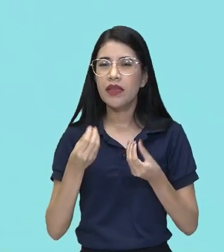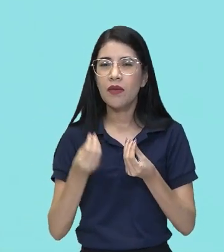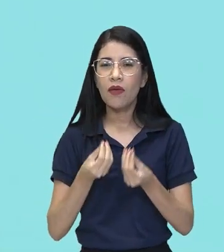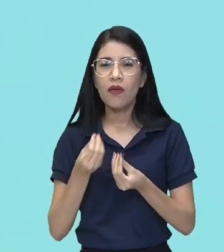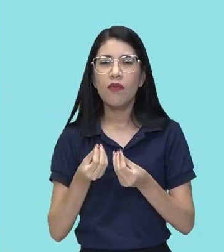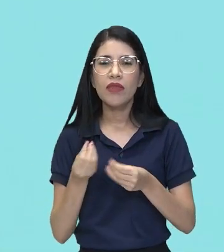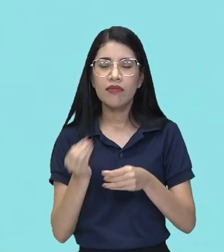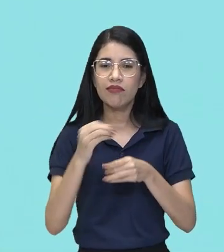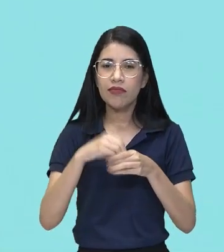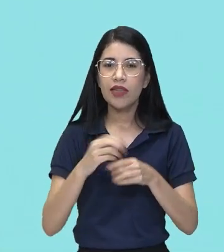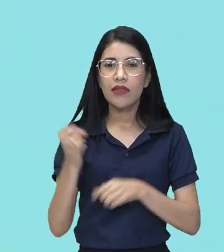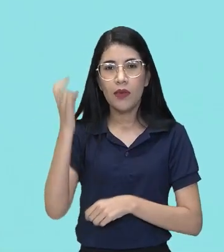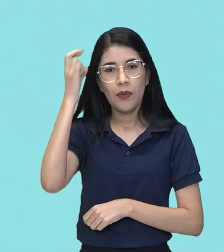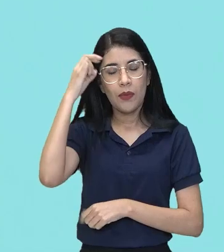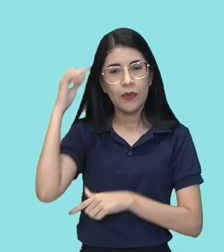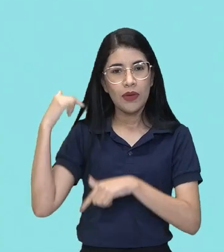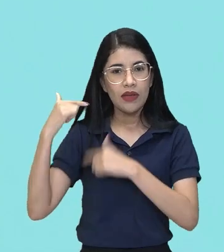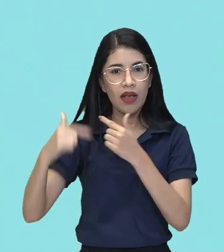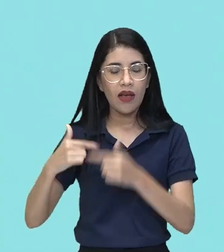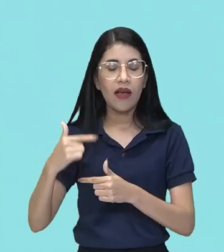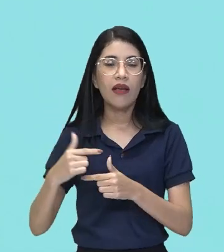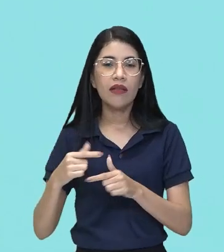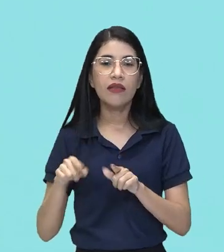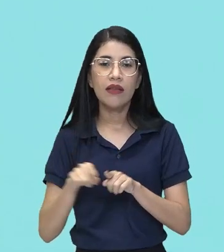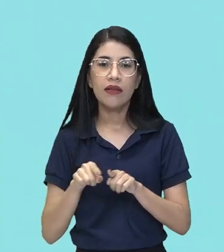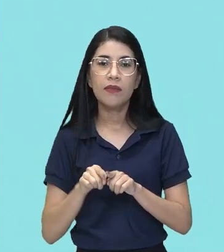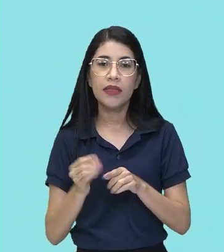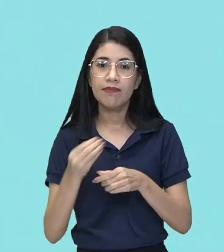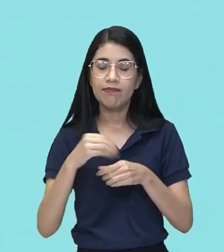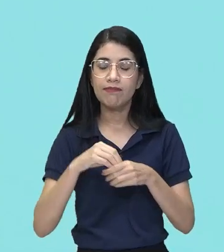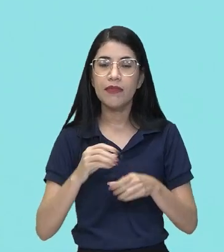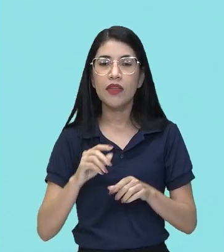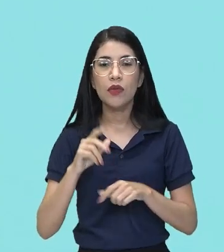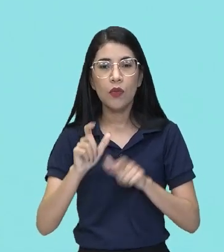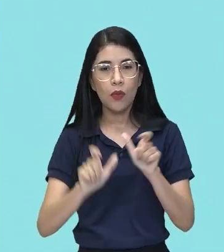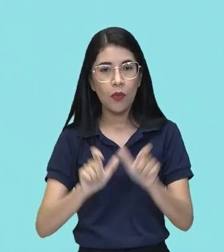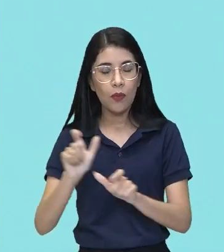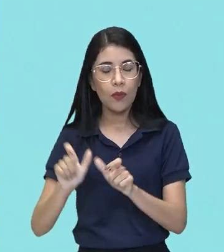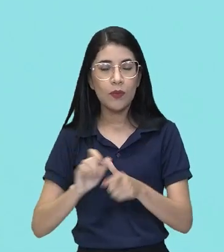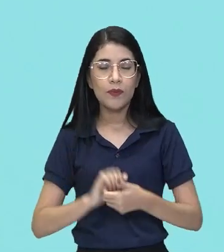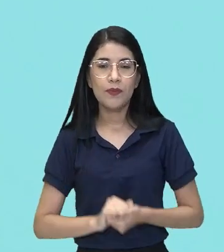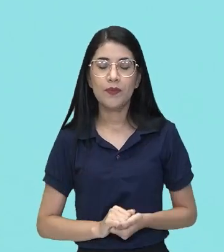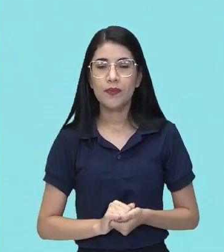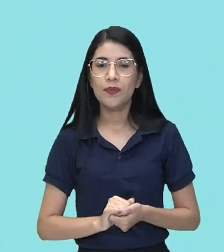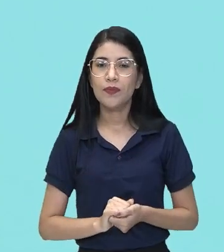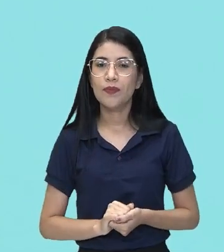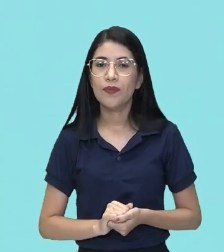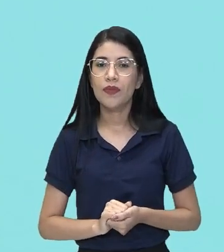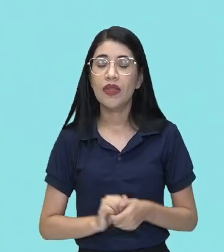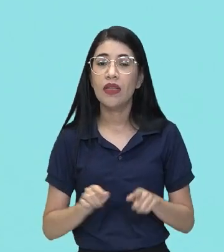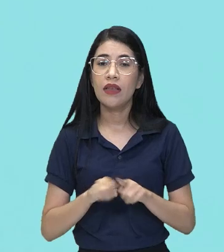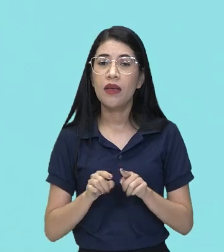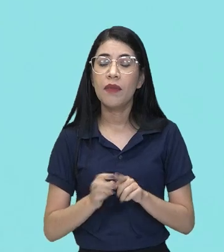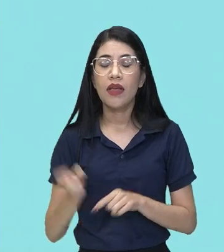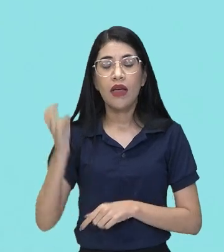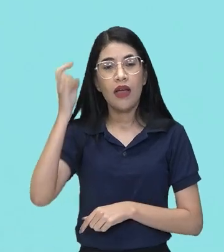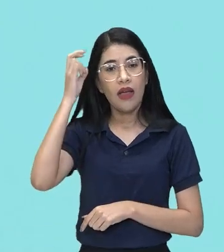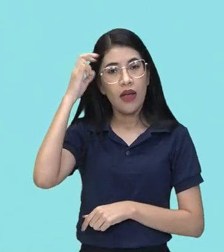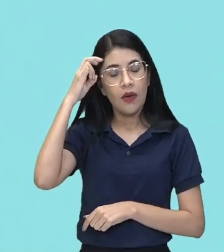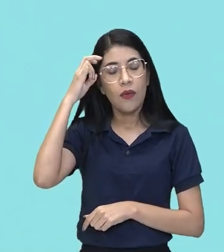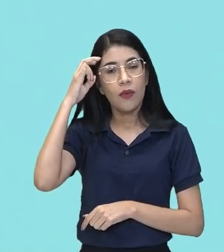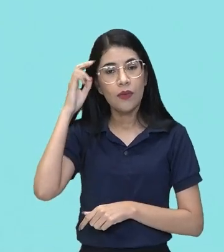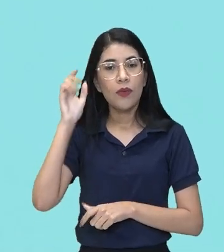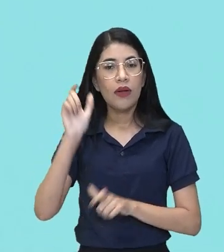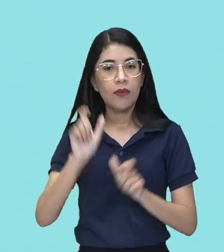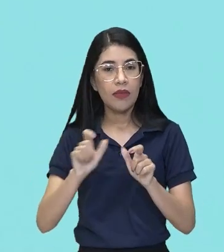envolvida na cultura popular, que traz a cultura popular de um povo. E quando a gente fala da cultura popular, desses elementos que são